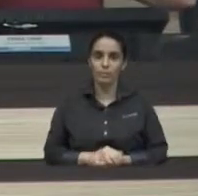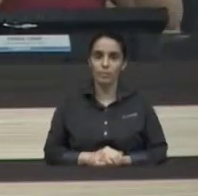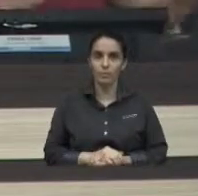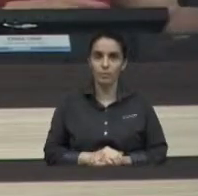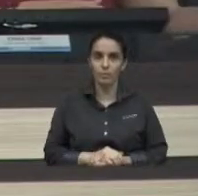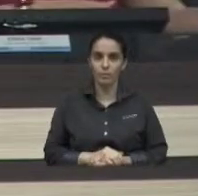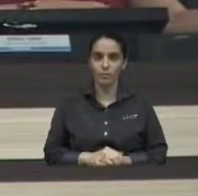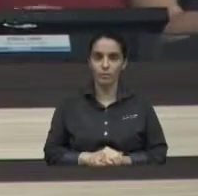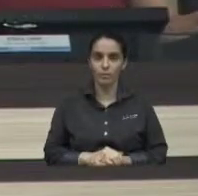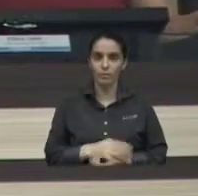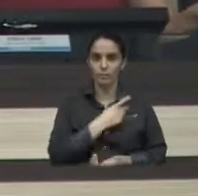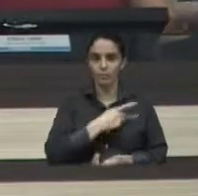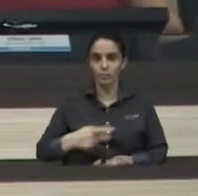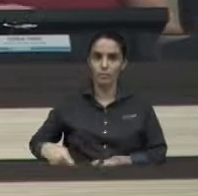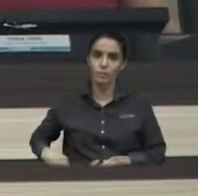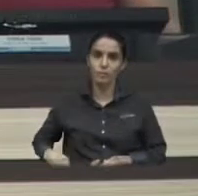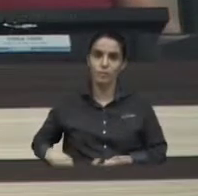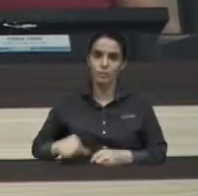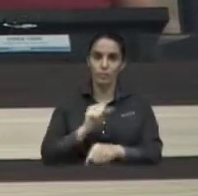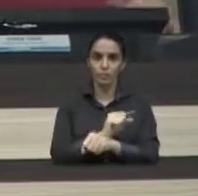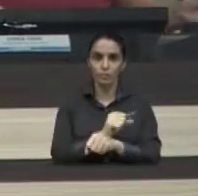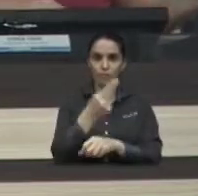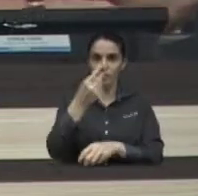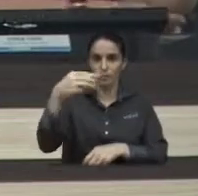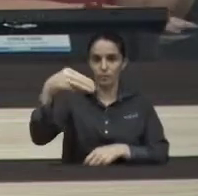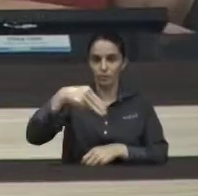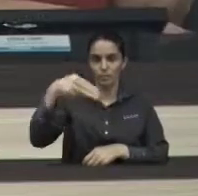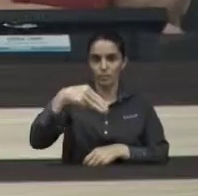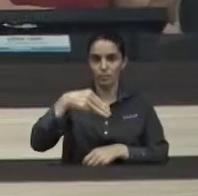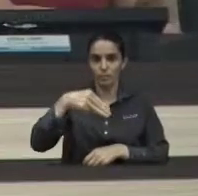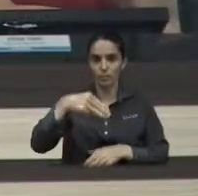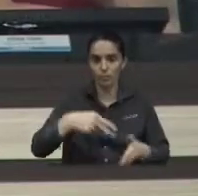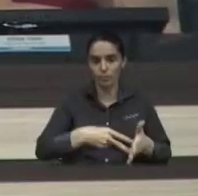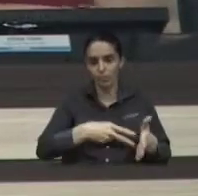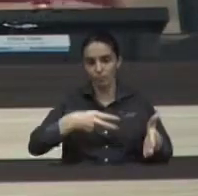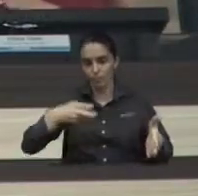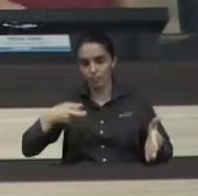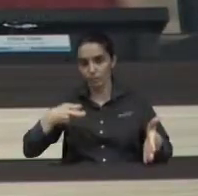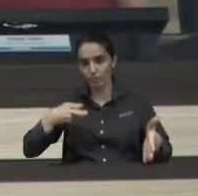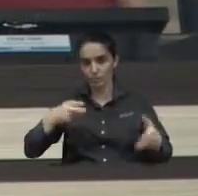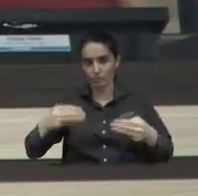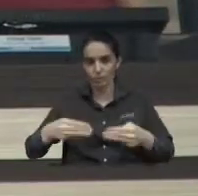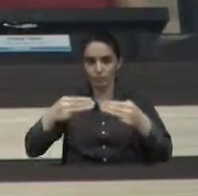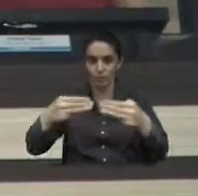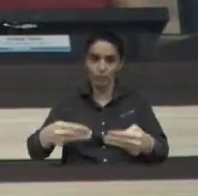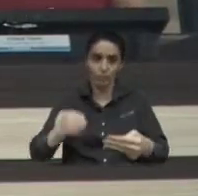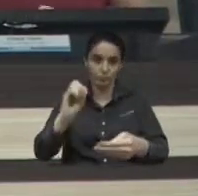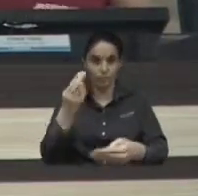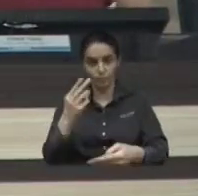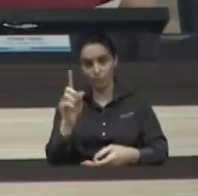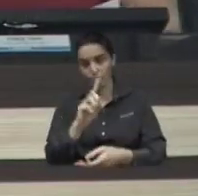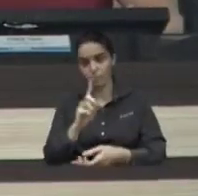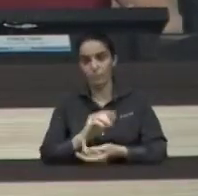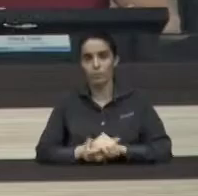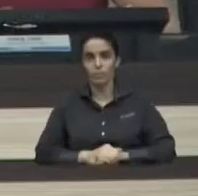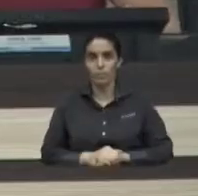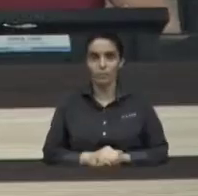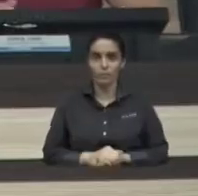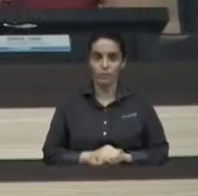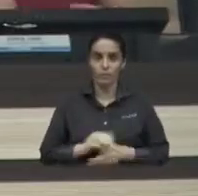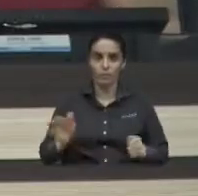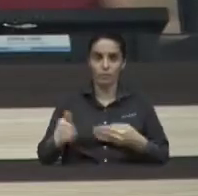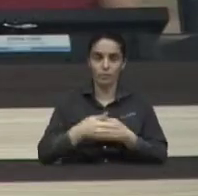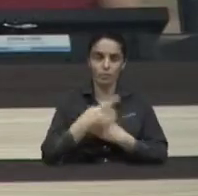Presidente, peço a suspensão dos trabalhos por 1 minuto para a gente identificar a pertinência da questão das moções ou não. Sessão